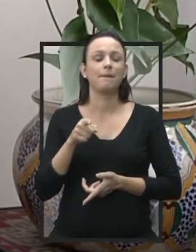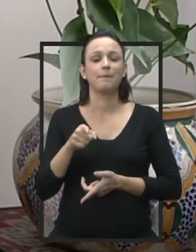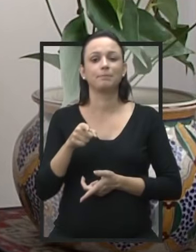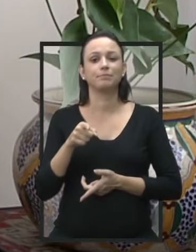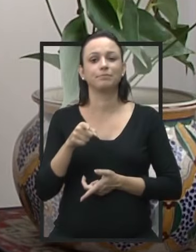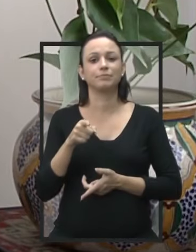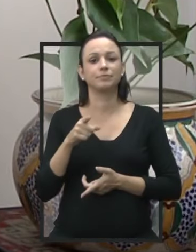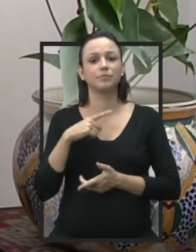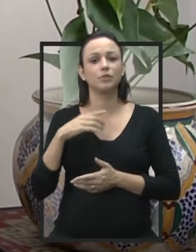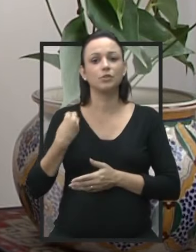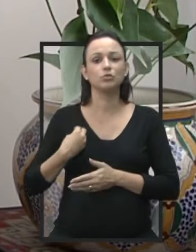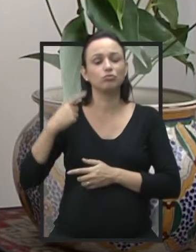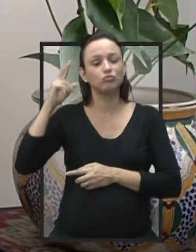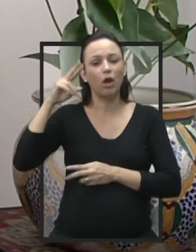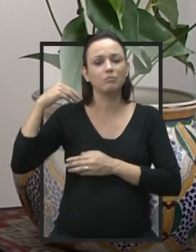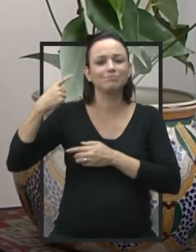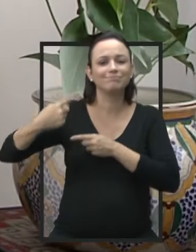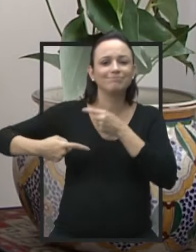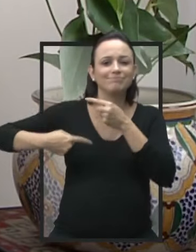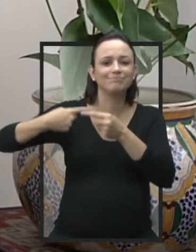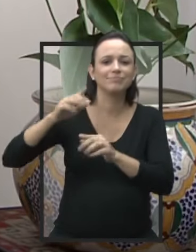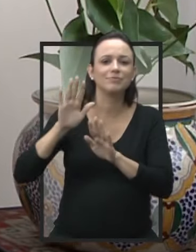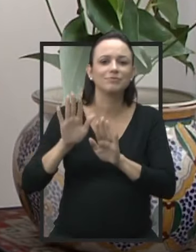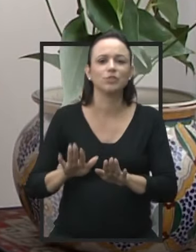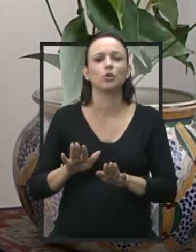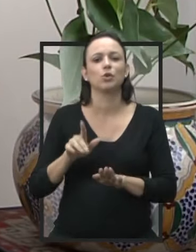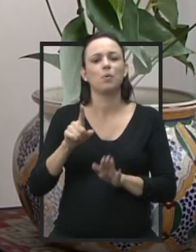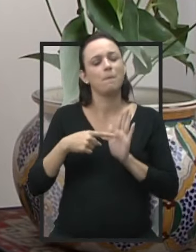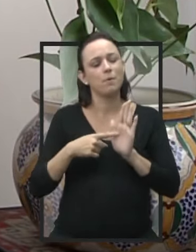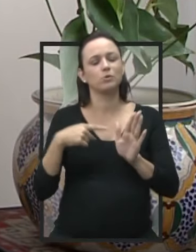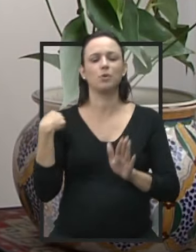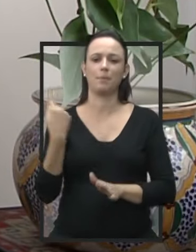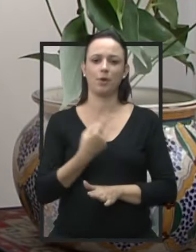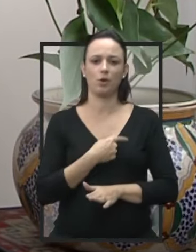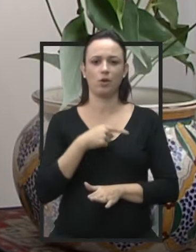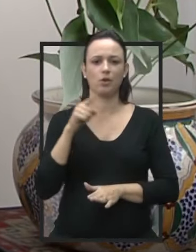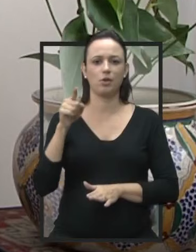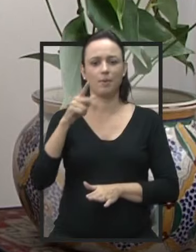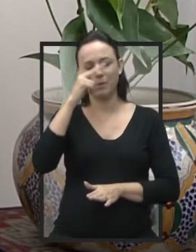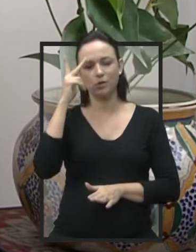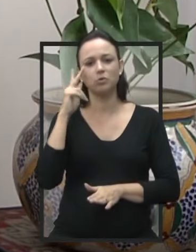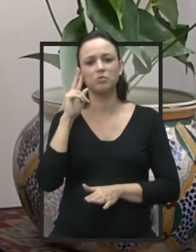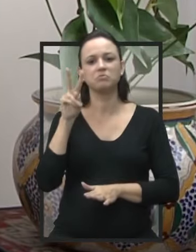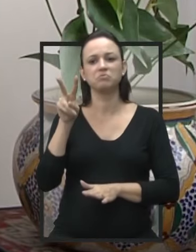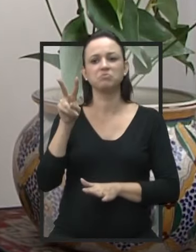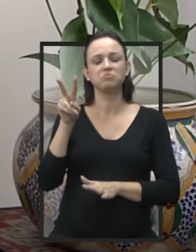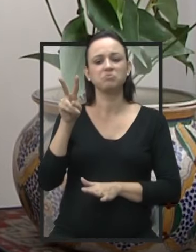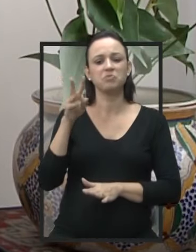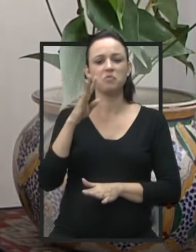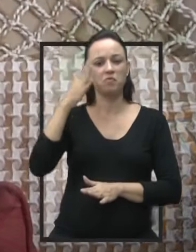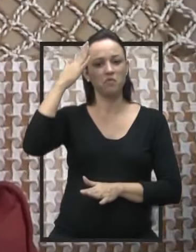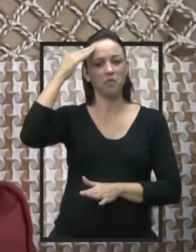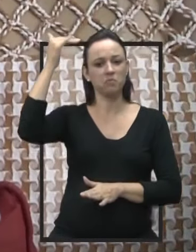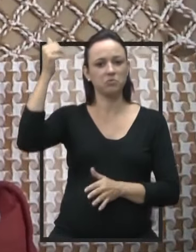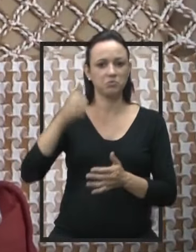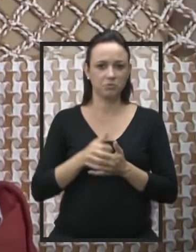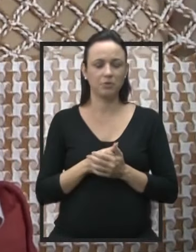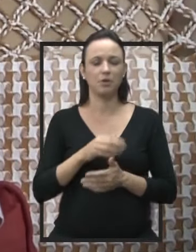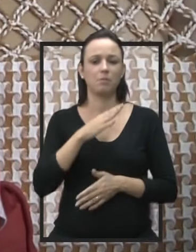deixa esse legado, ele deixou isso pra gente, que mostrou que ele era reconhecido, né? Foi uma